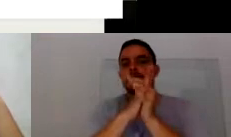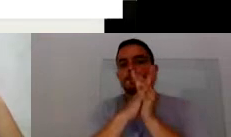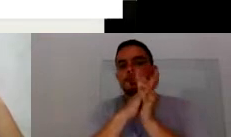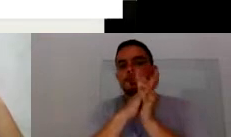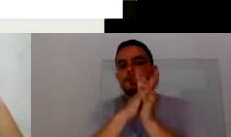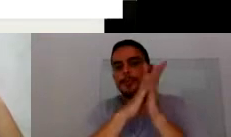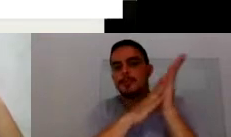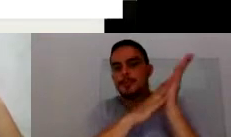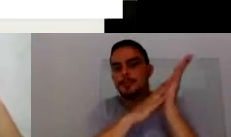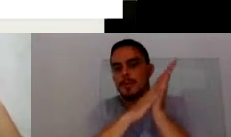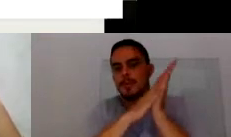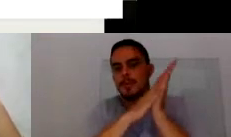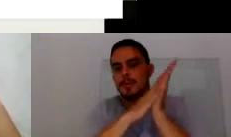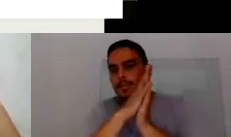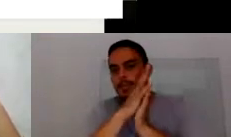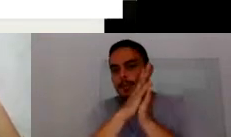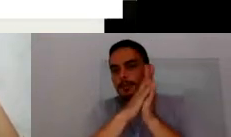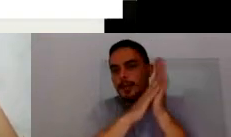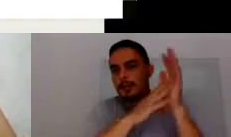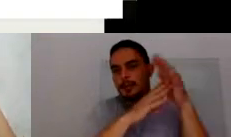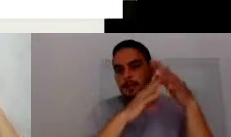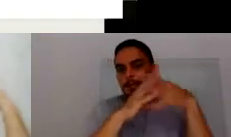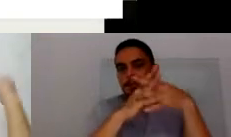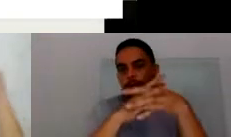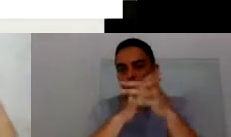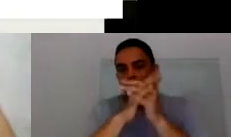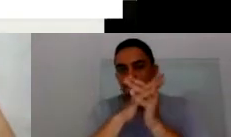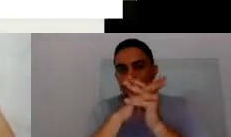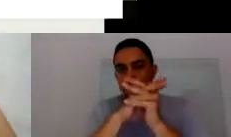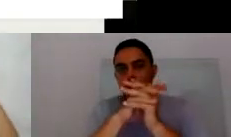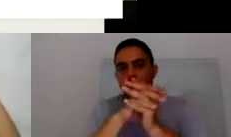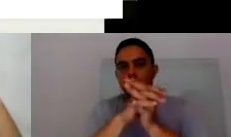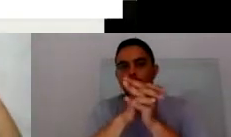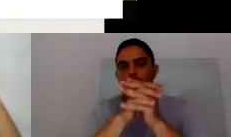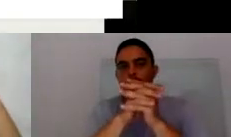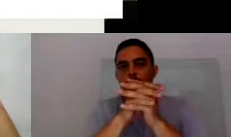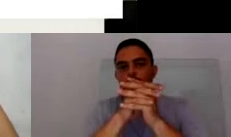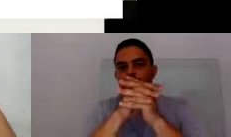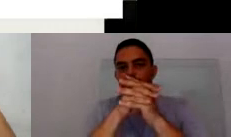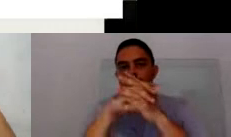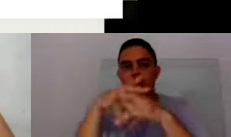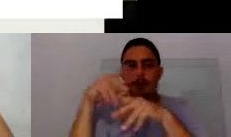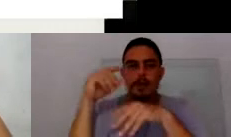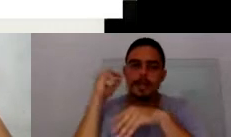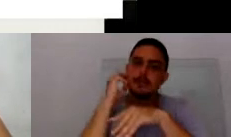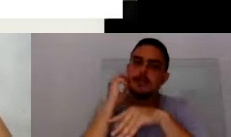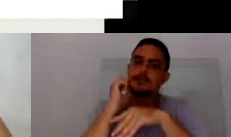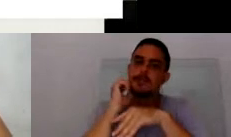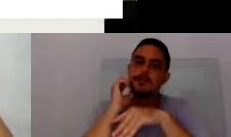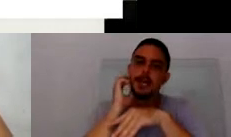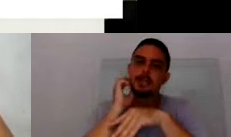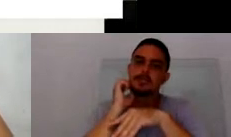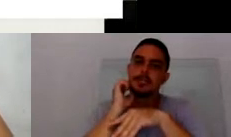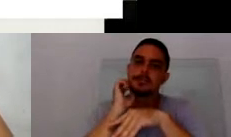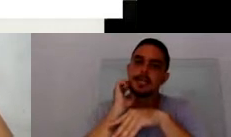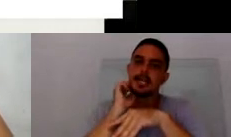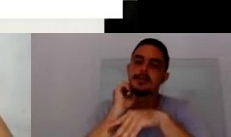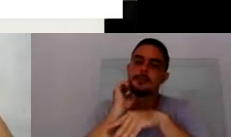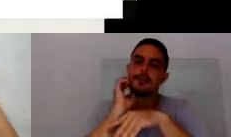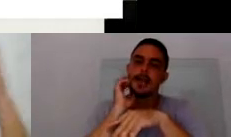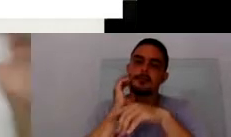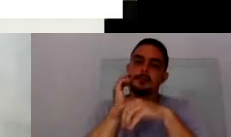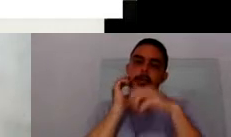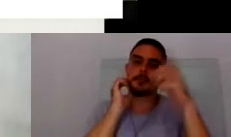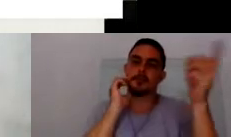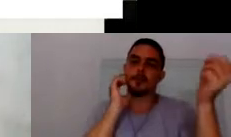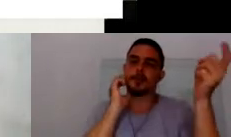E necessita de estudos prévios para o dimensionamento do sistema que vai ter que adotar. Ele foi no campo e fez uma coleta indeformada usando